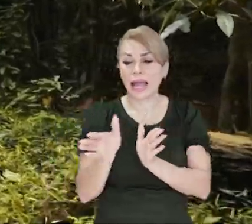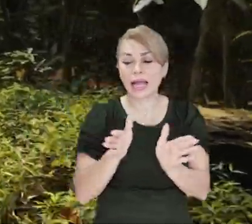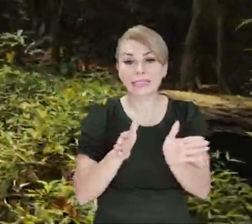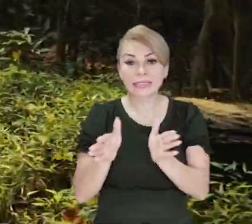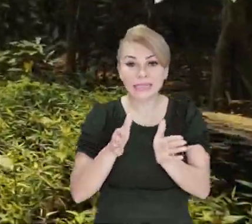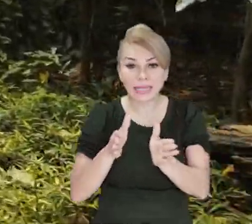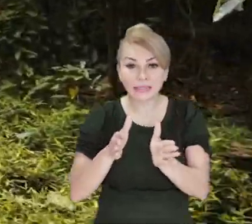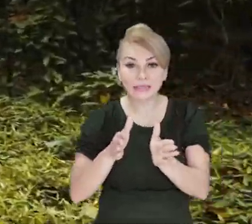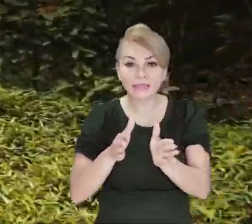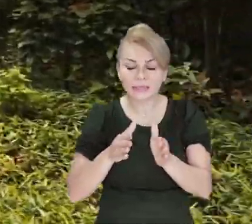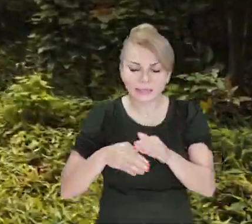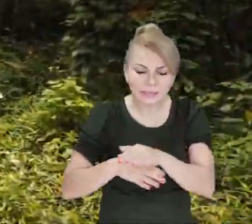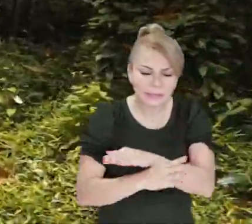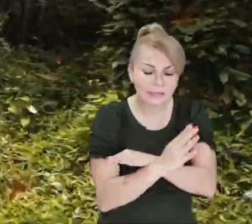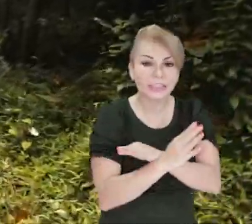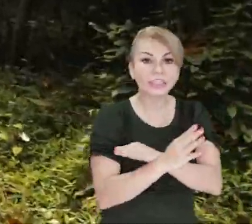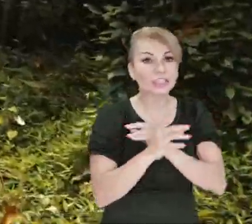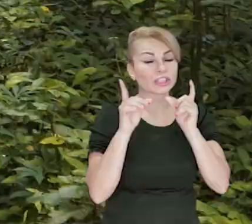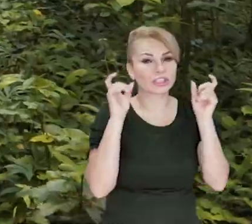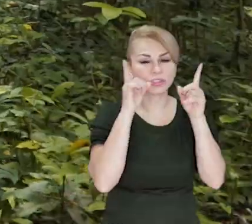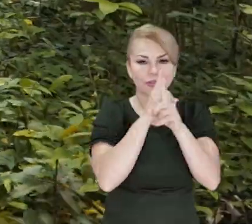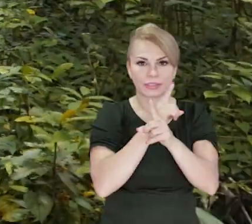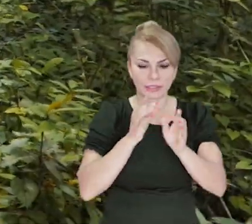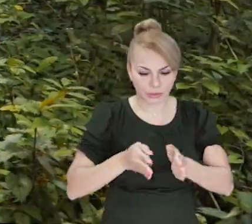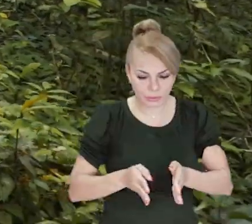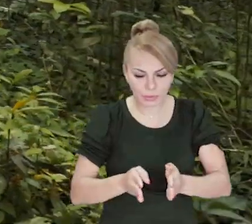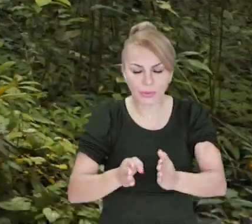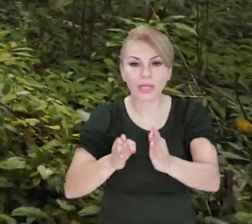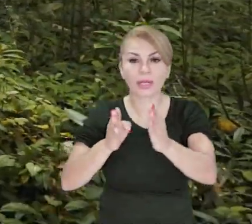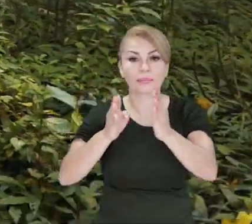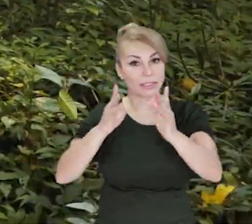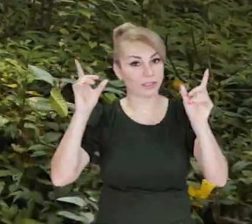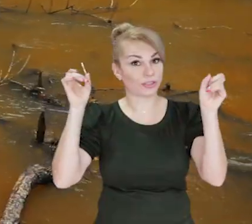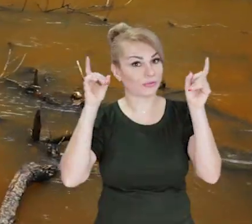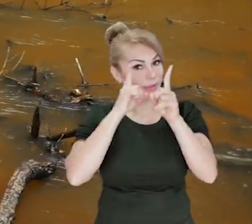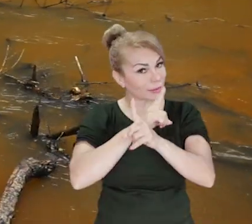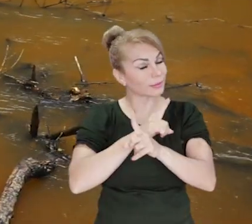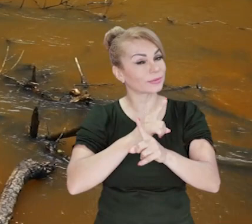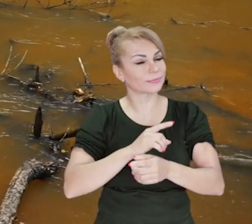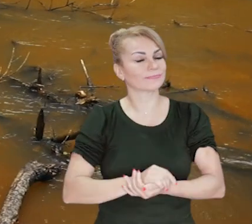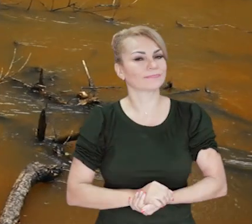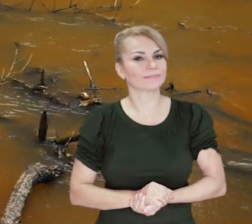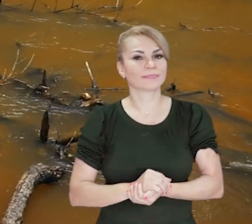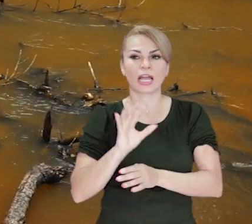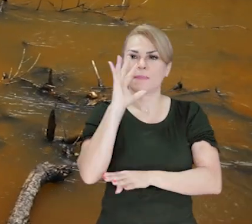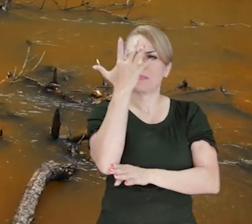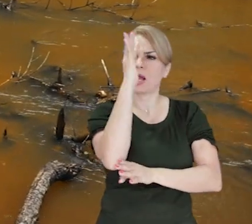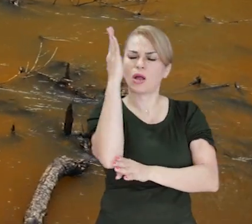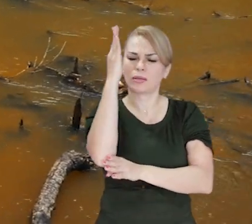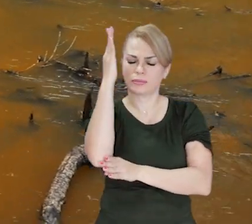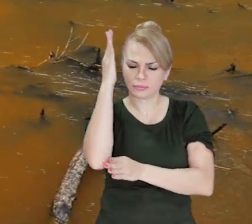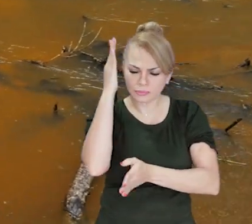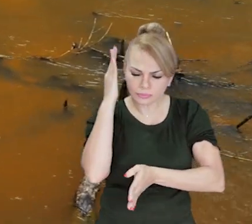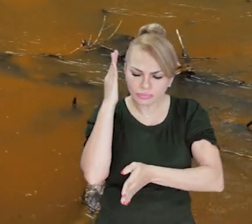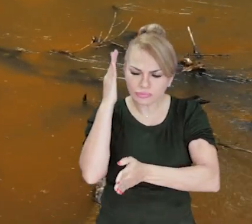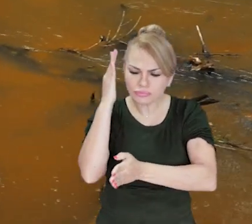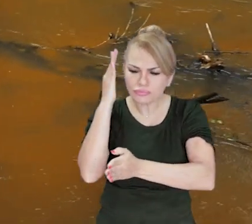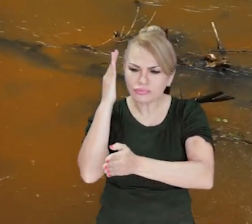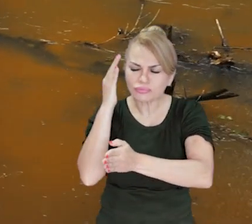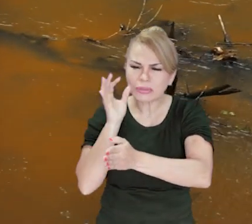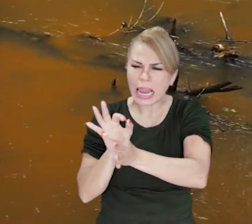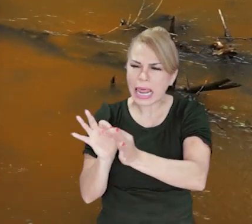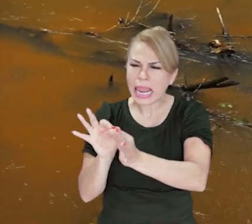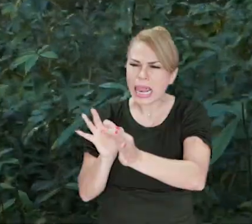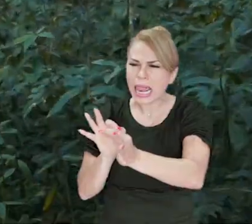Para chegar lá, o caminho é uma verdadeira aventura. Uma trilha no meio da mata leva até a ponte que cruza o igarapé da comunidade. E